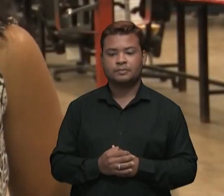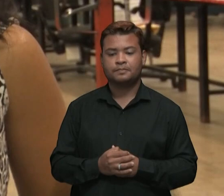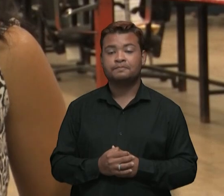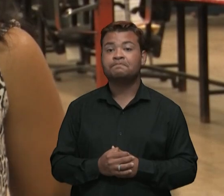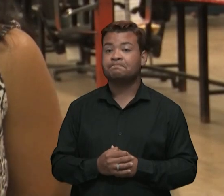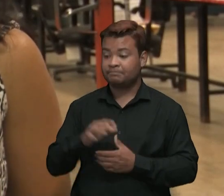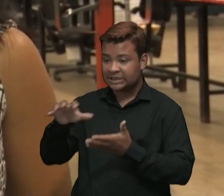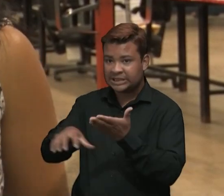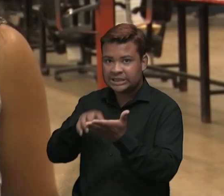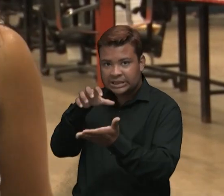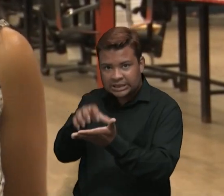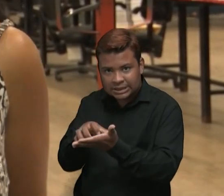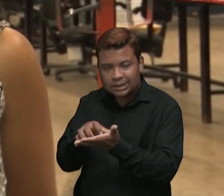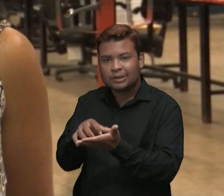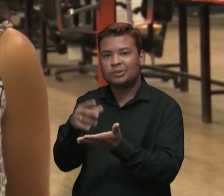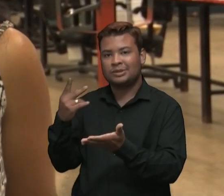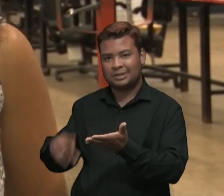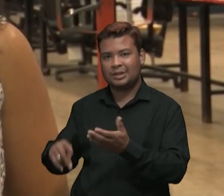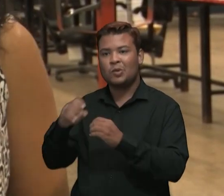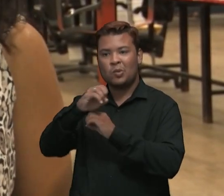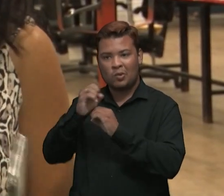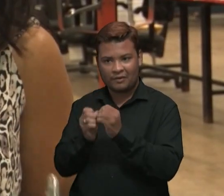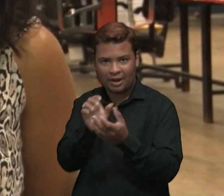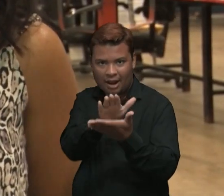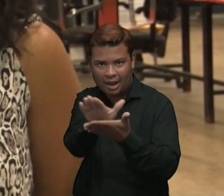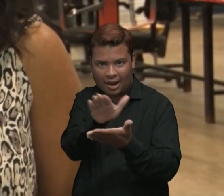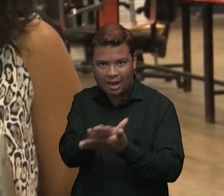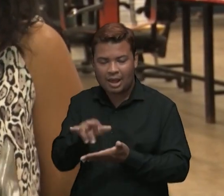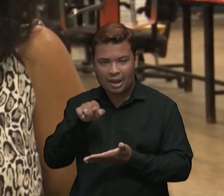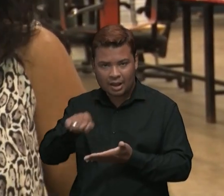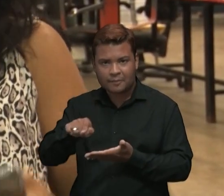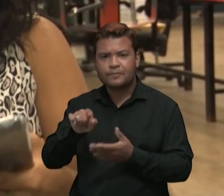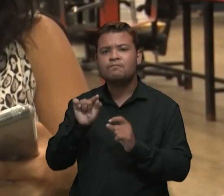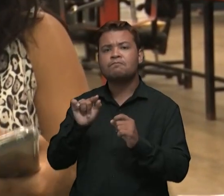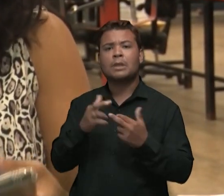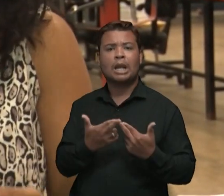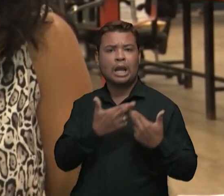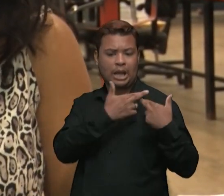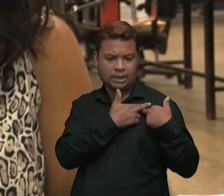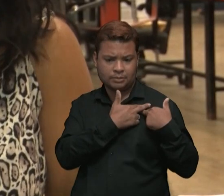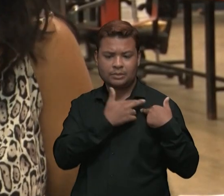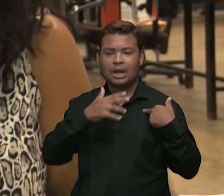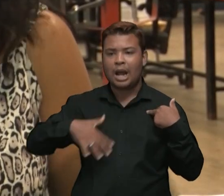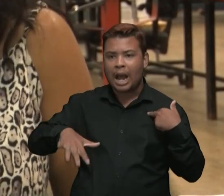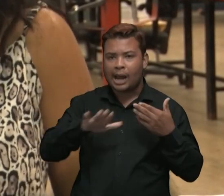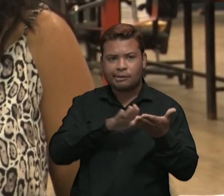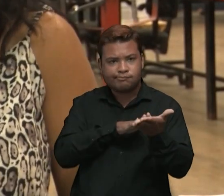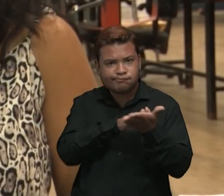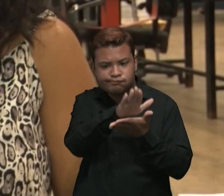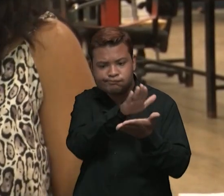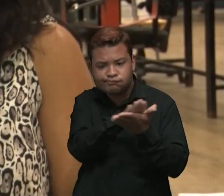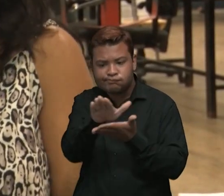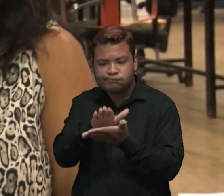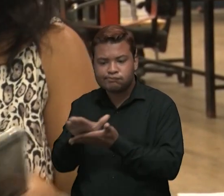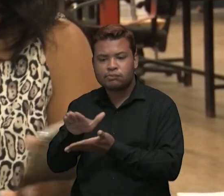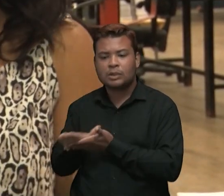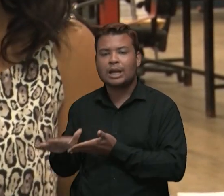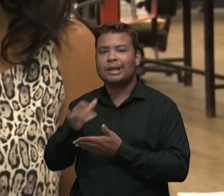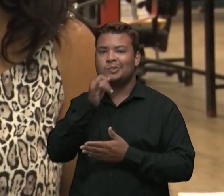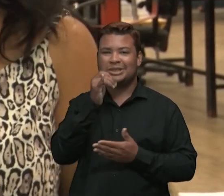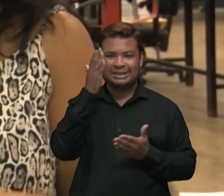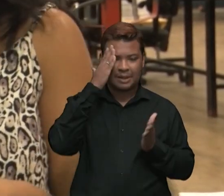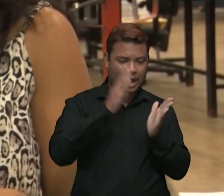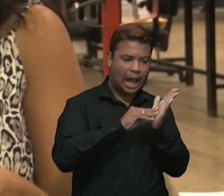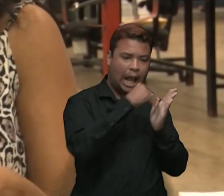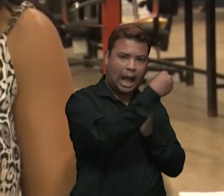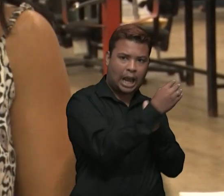O Centro Editorial e Gráfico da UFG é, entre outras coisas, responsável por toda a parte gráfica, sabe? Desde o